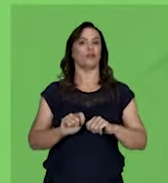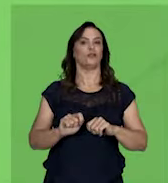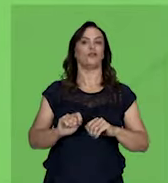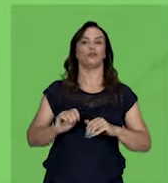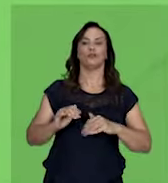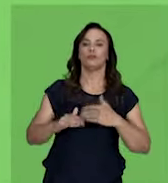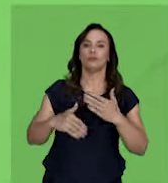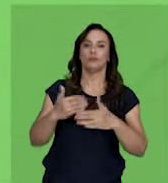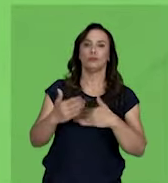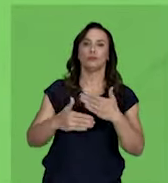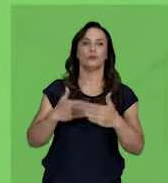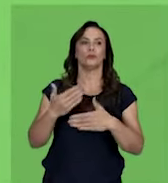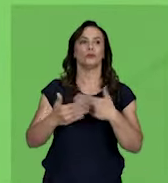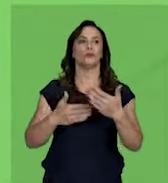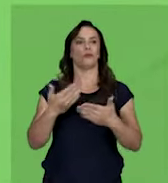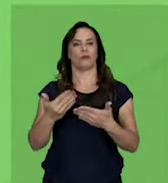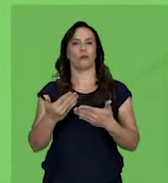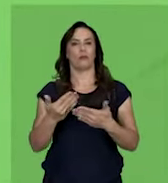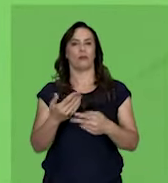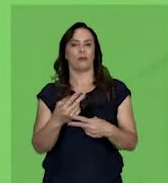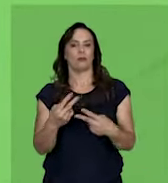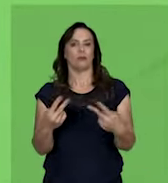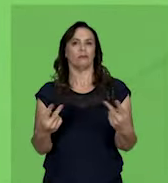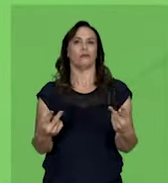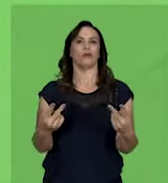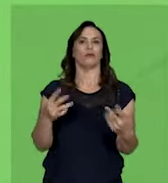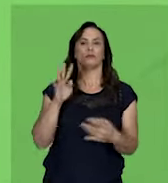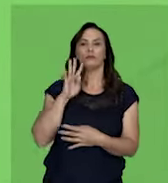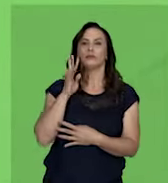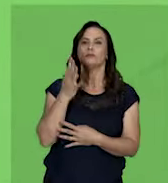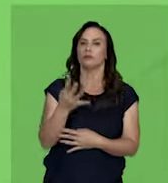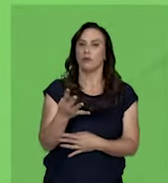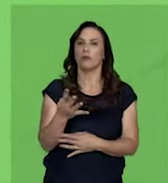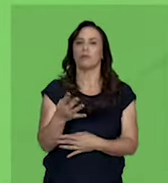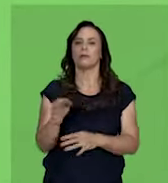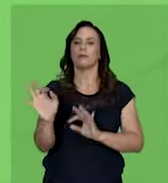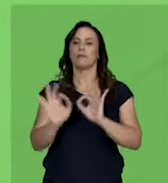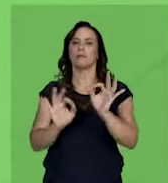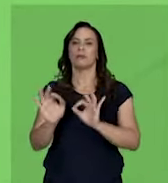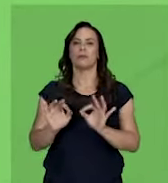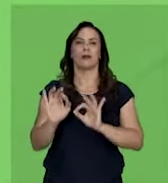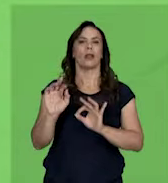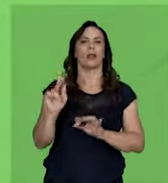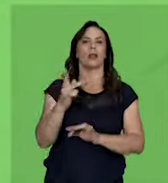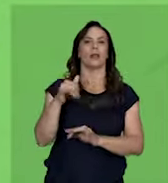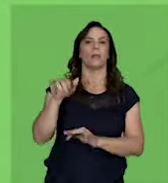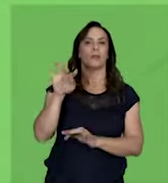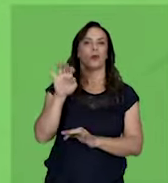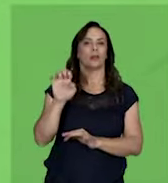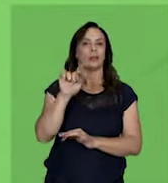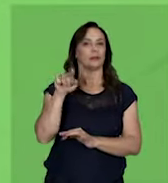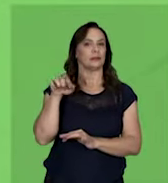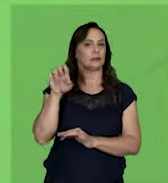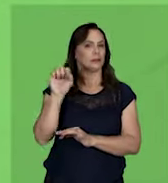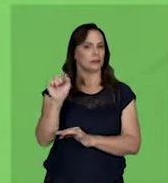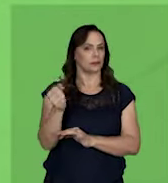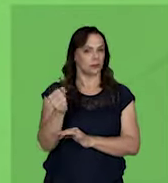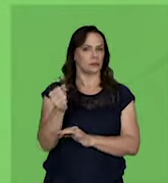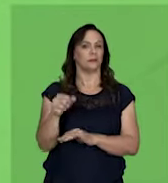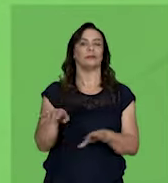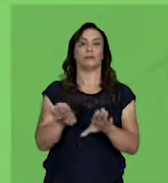hipóteses, previsões e estimativas, empregar instrumentos de medição e representar e interpretar